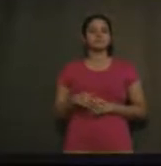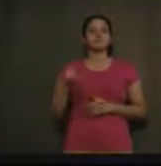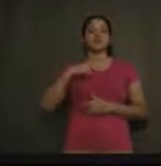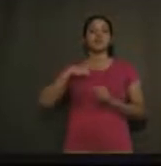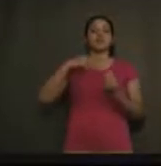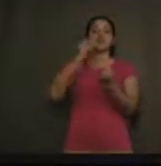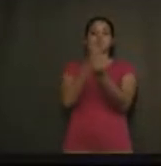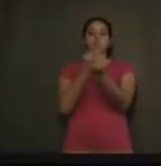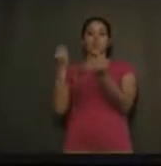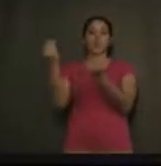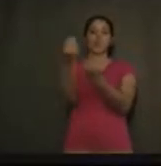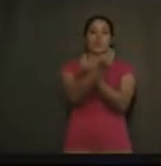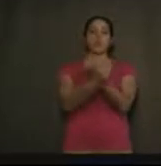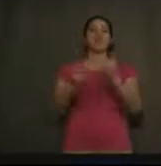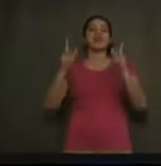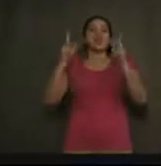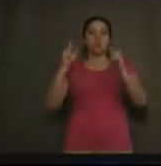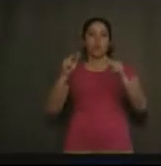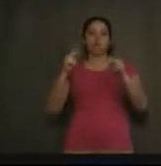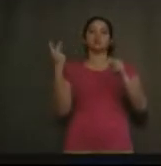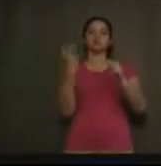Sabemos tudo sobre o movimento